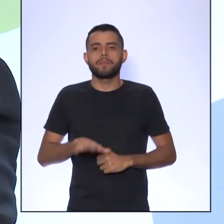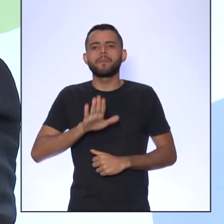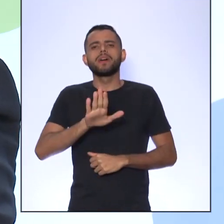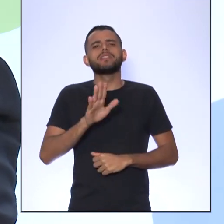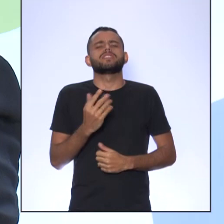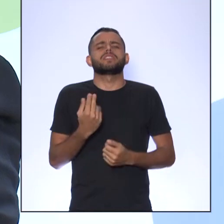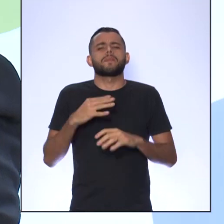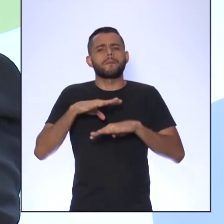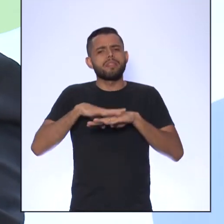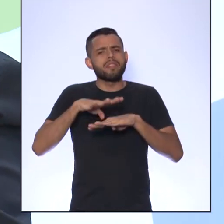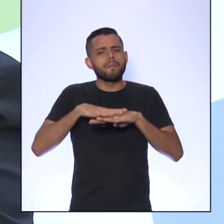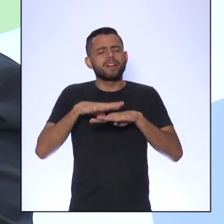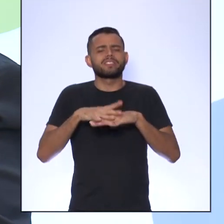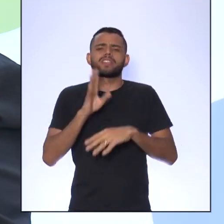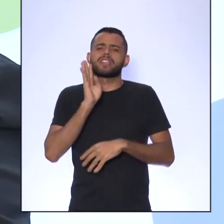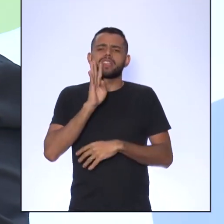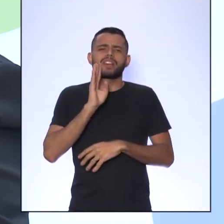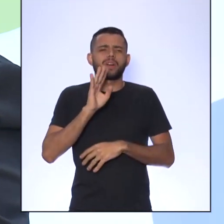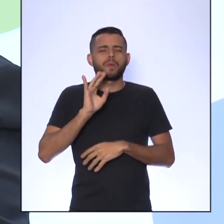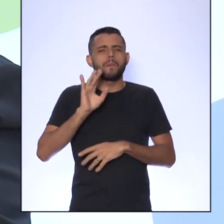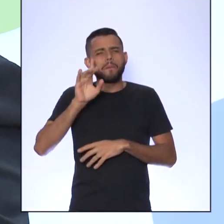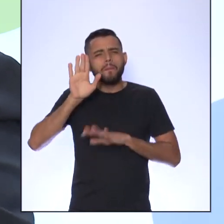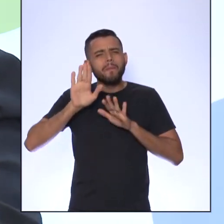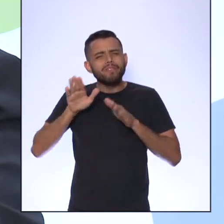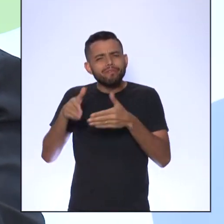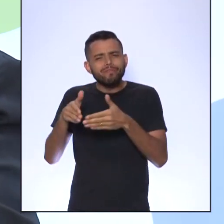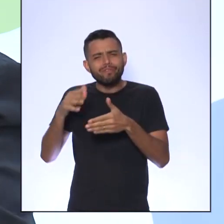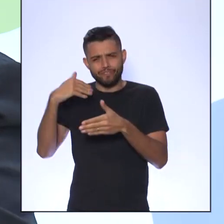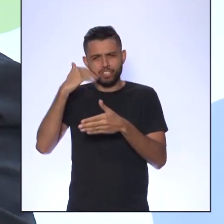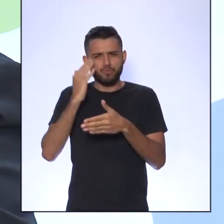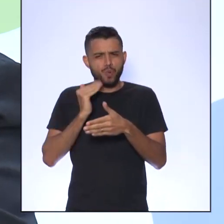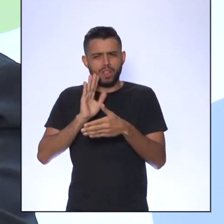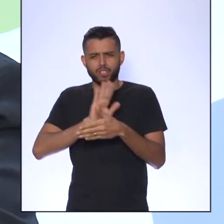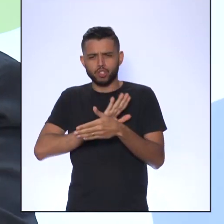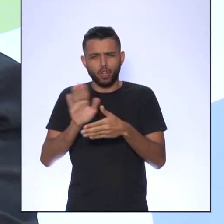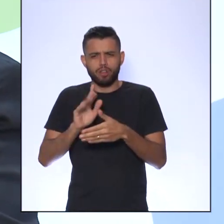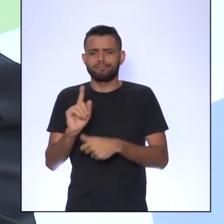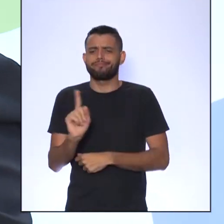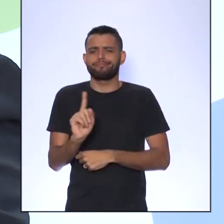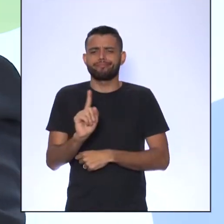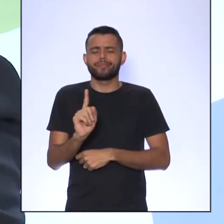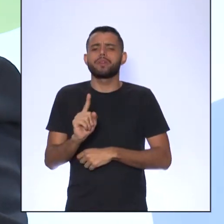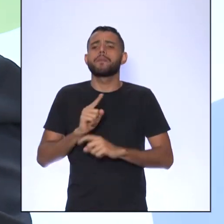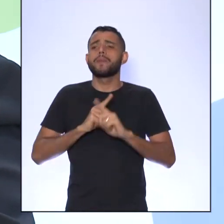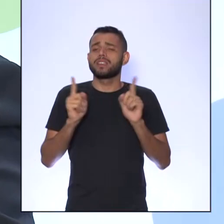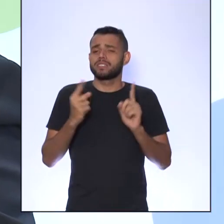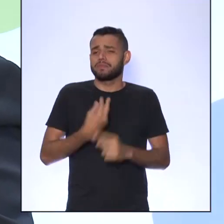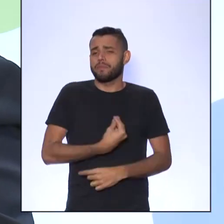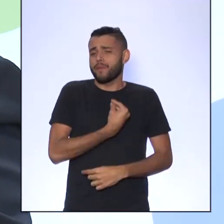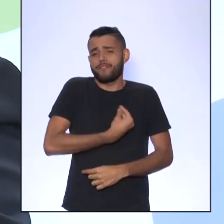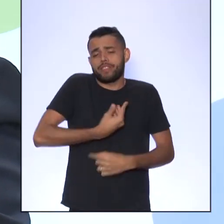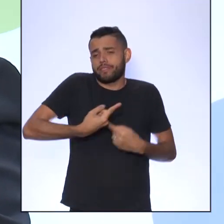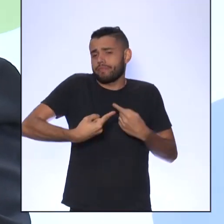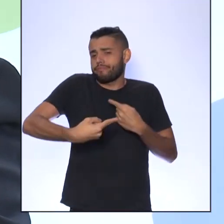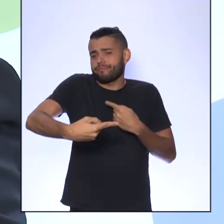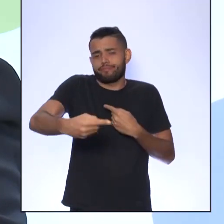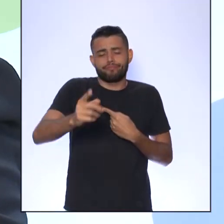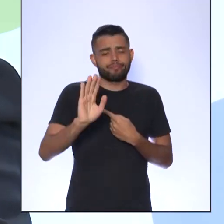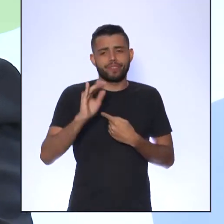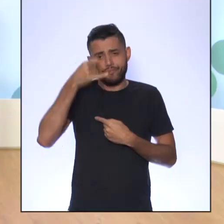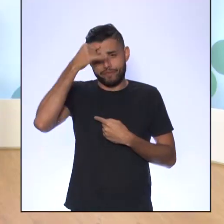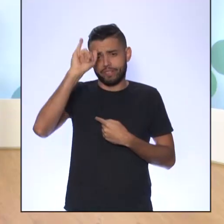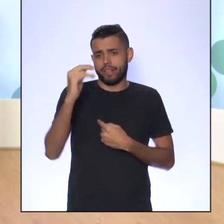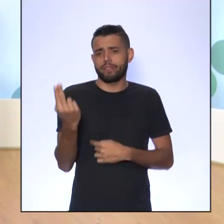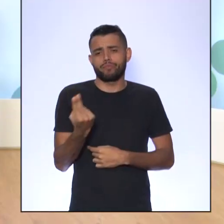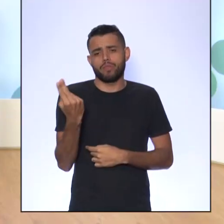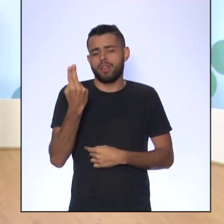muito bacana, não só para vestibular, lógico que agora tem que ter uma preparação para vestibular, mas para a vida não tem como escapar, né, Seide?